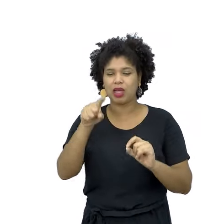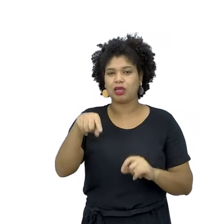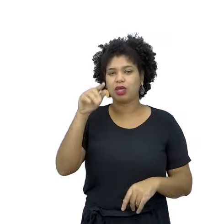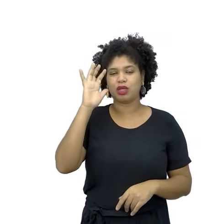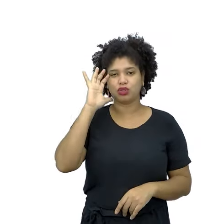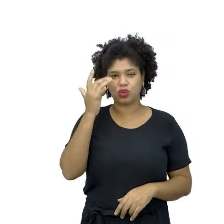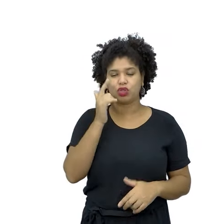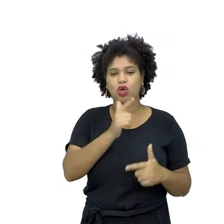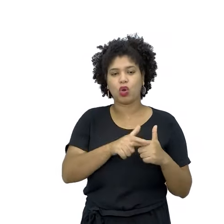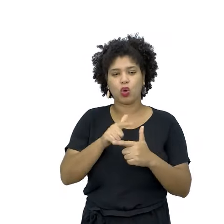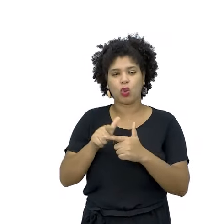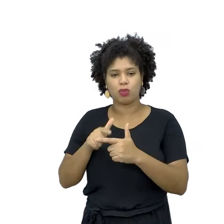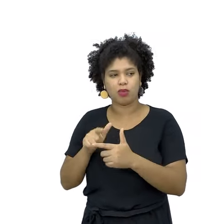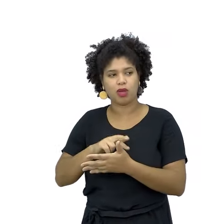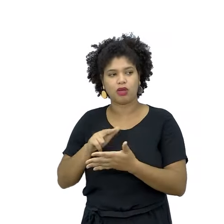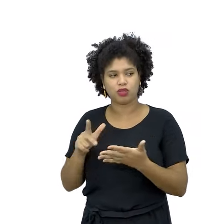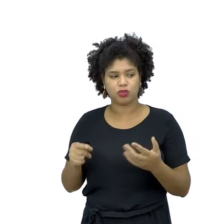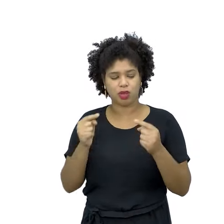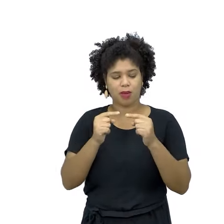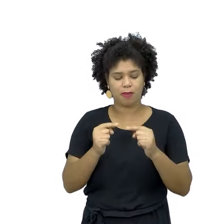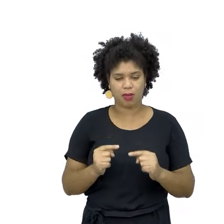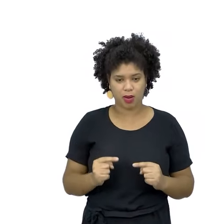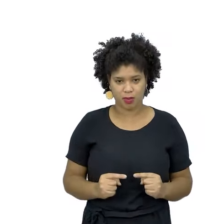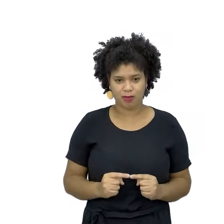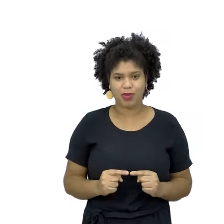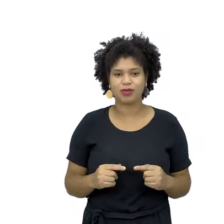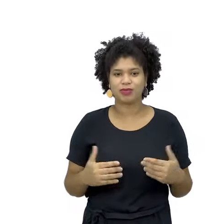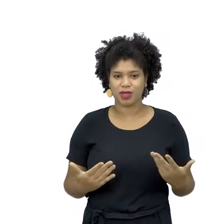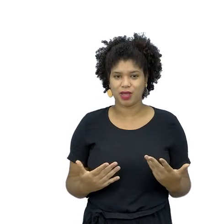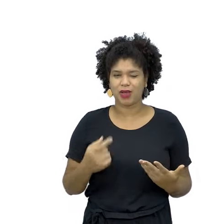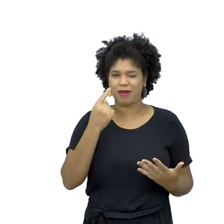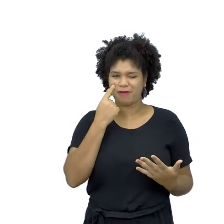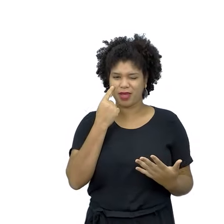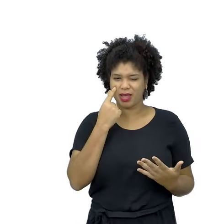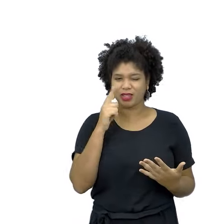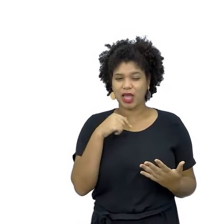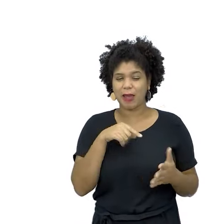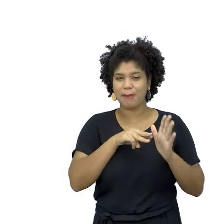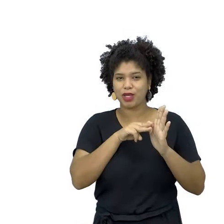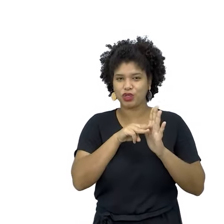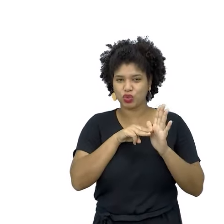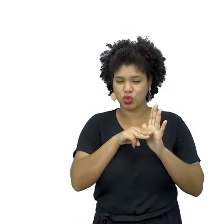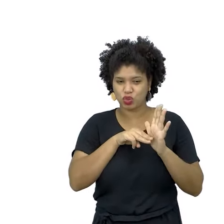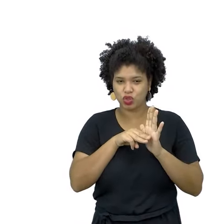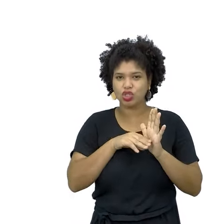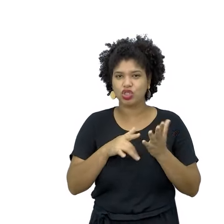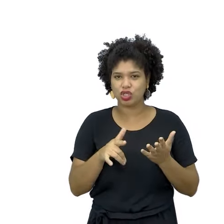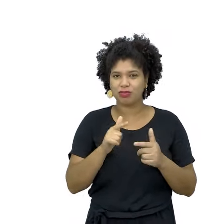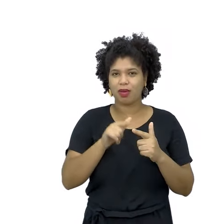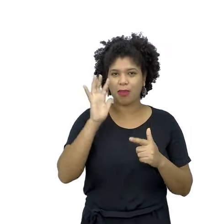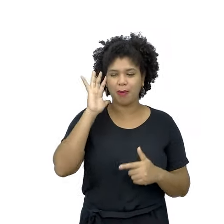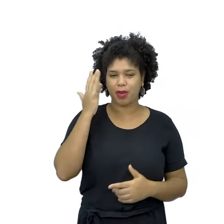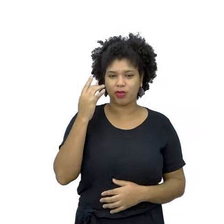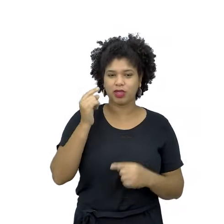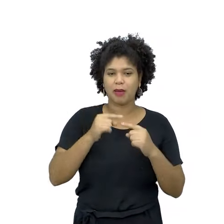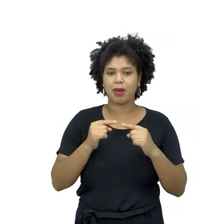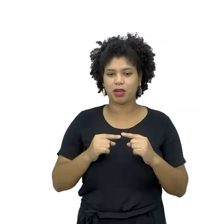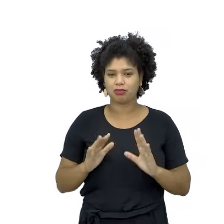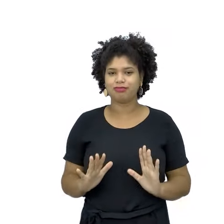resolução de problemas de acordo com a ONOSHIC, é a metodologia de resolução de problemas de acordo com a